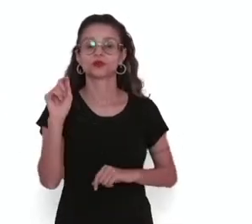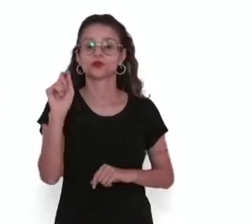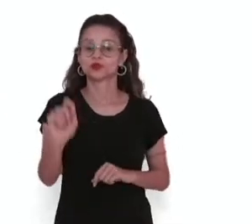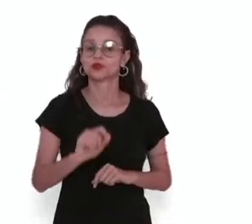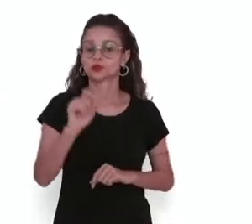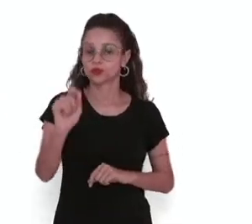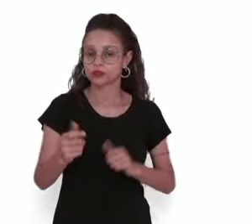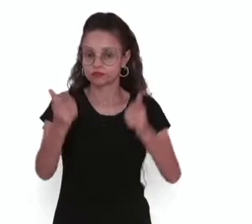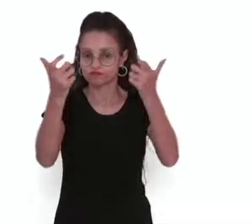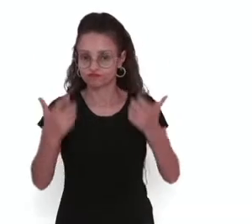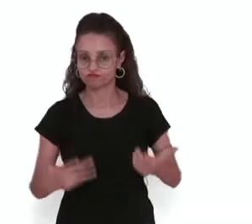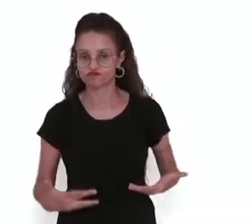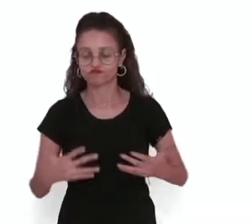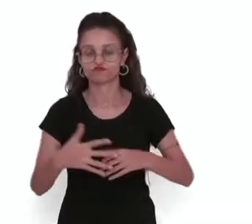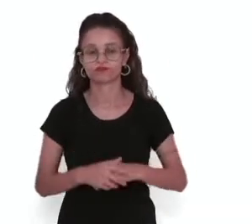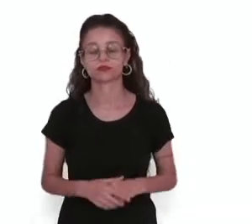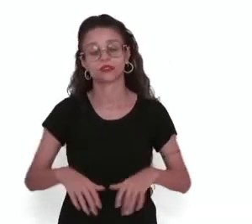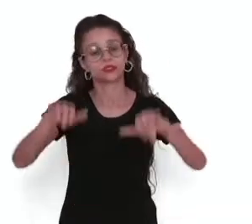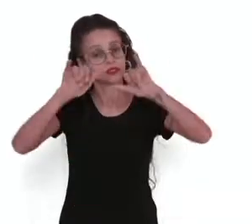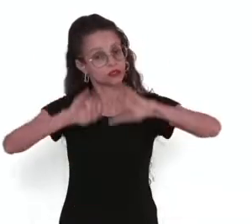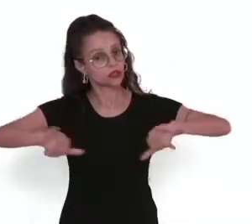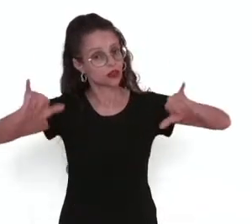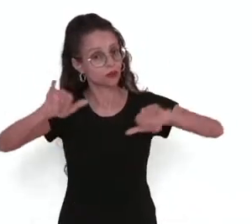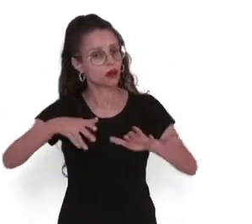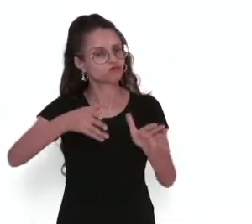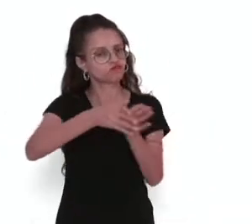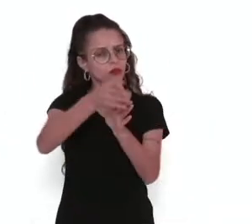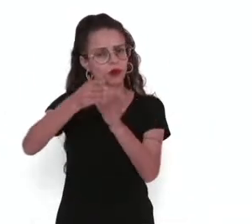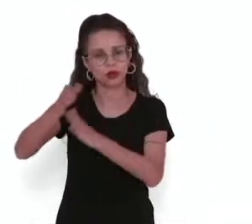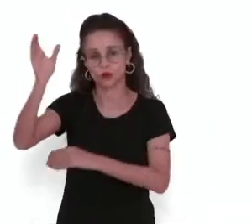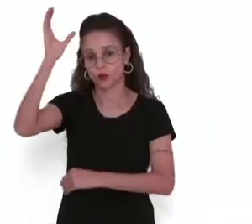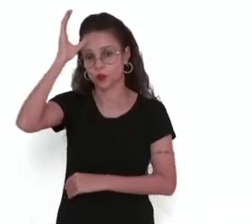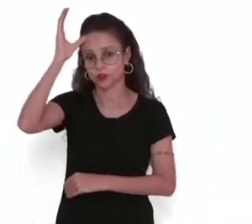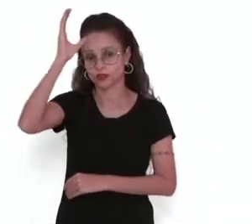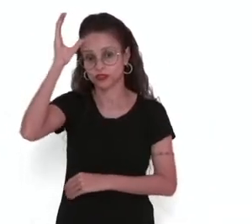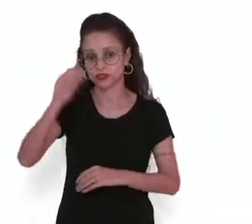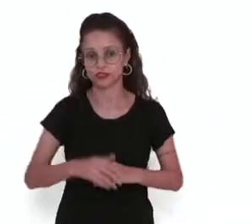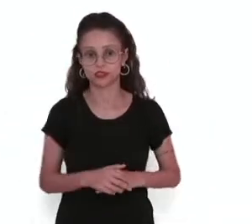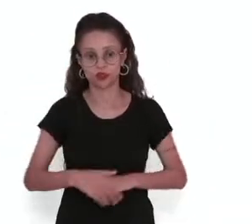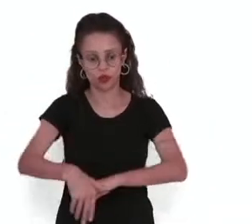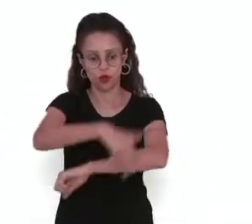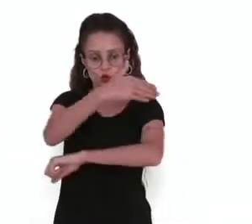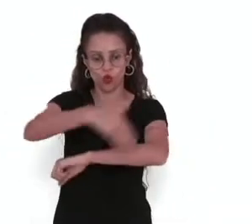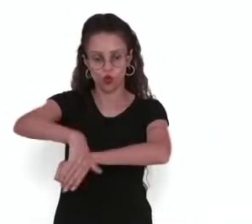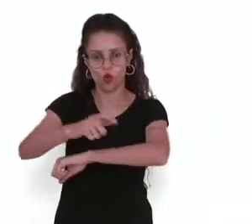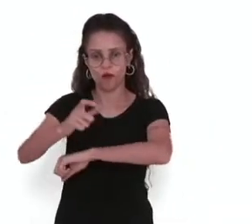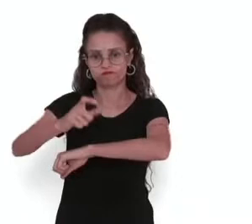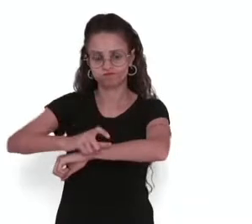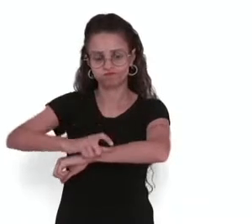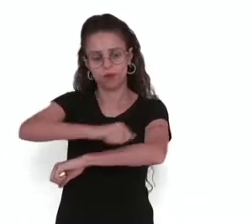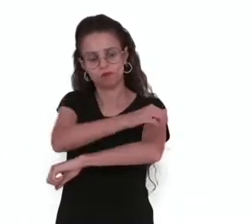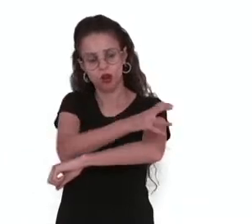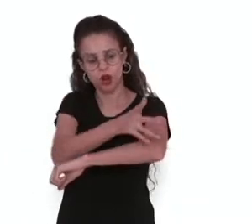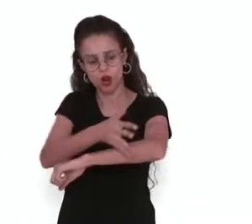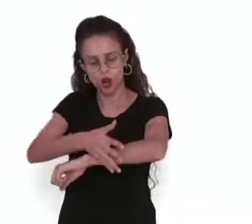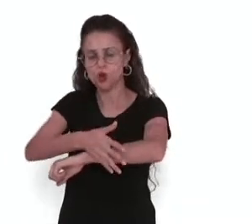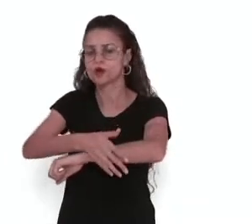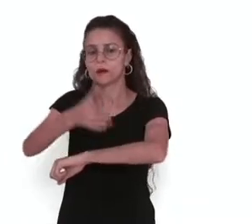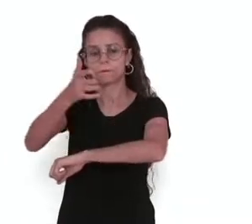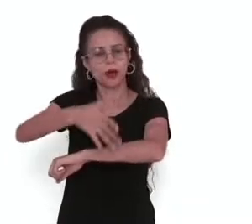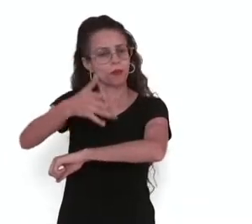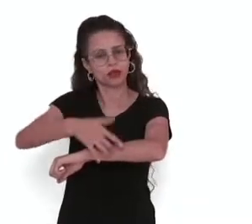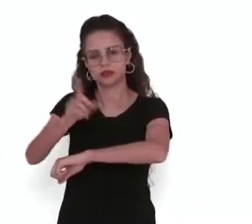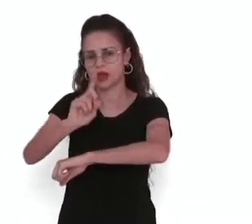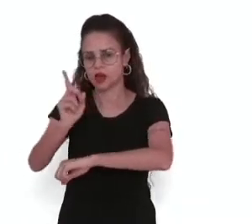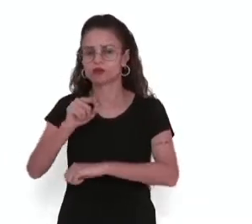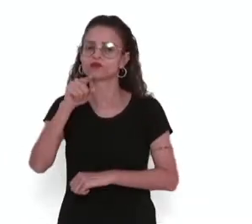justamente uma campanha de conscientização. Boca de lobo não come lixo. Não alimente